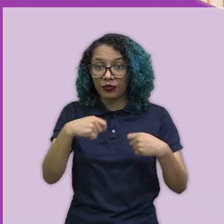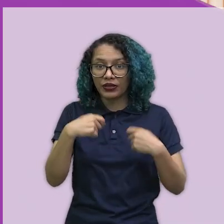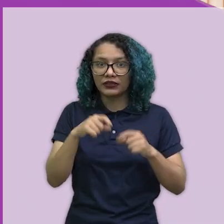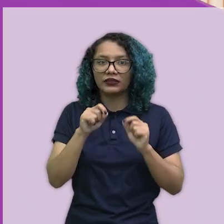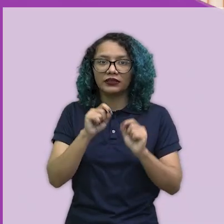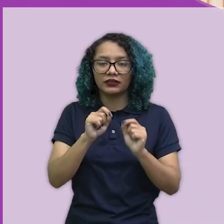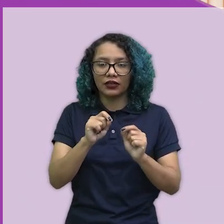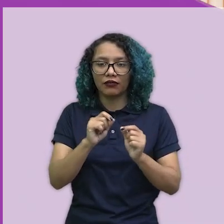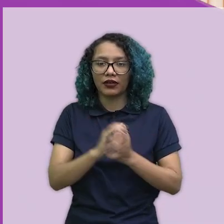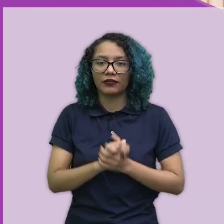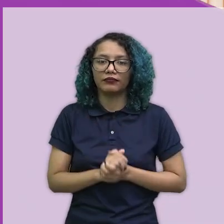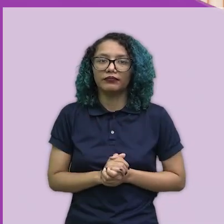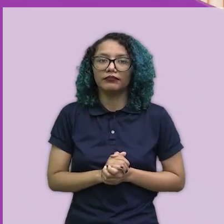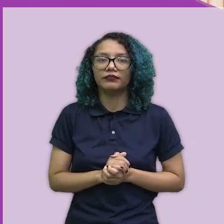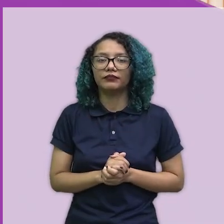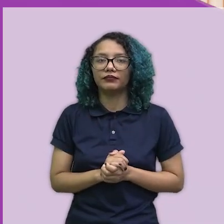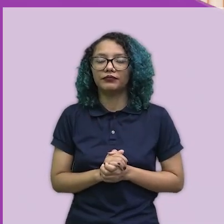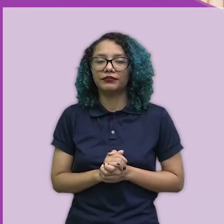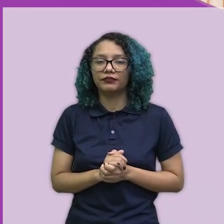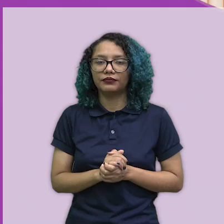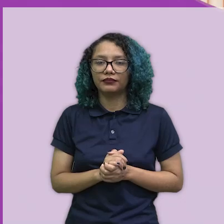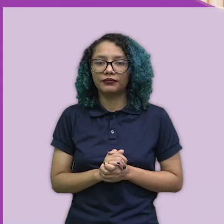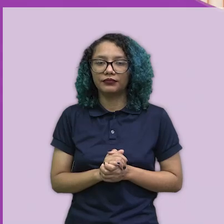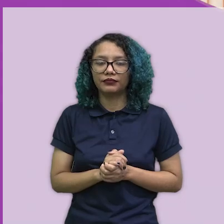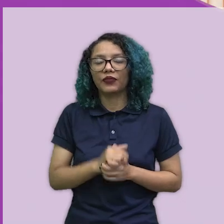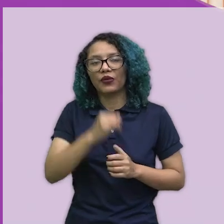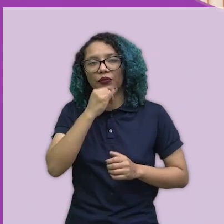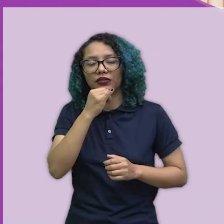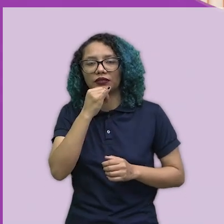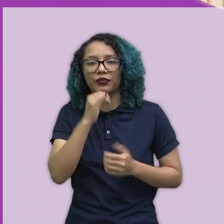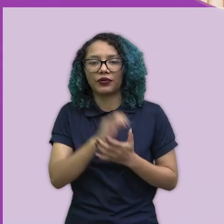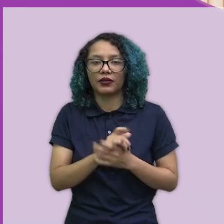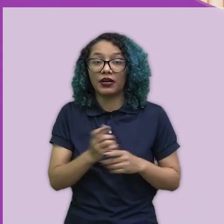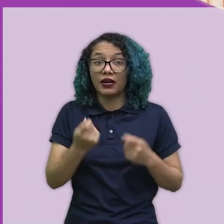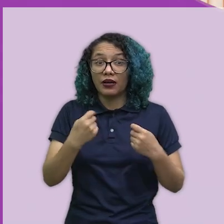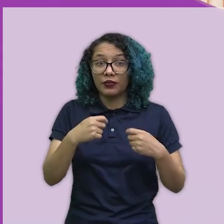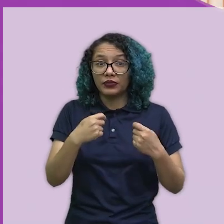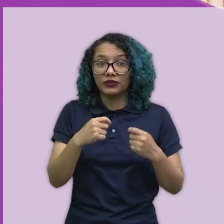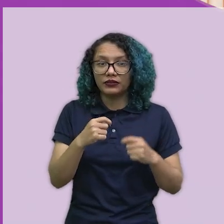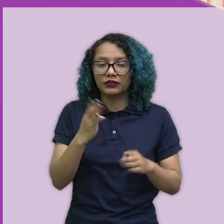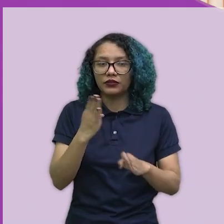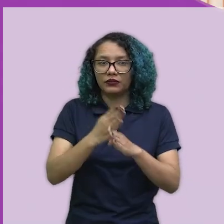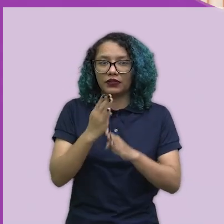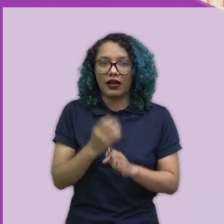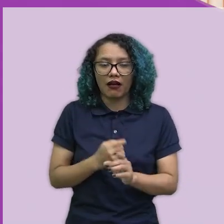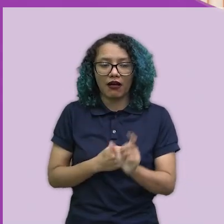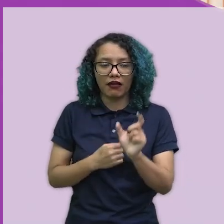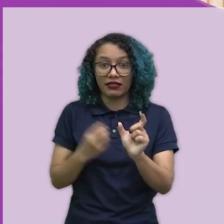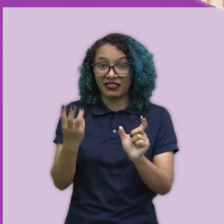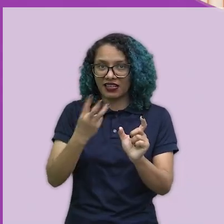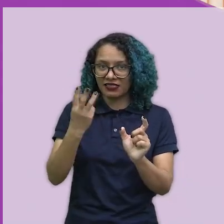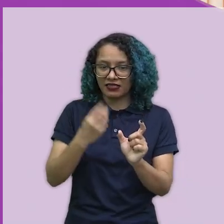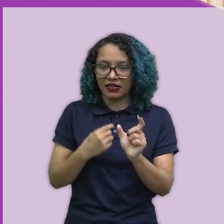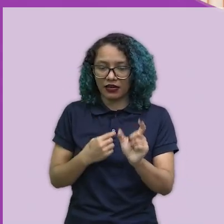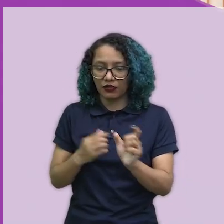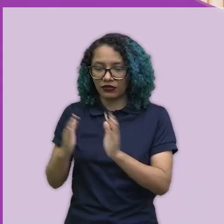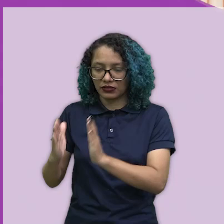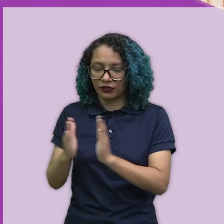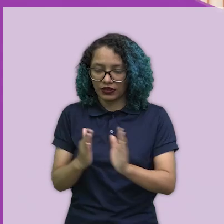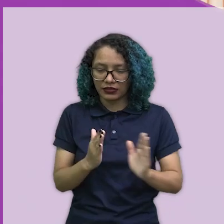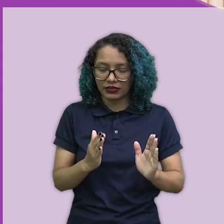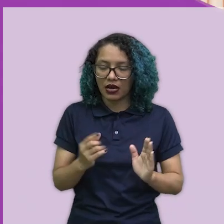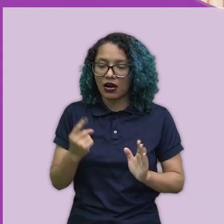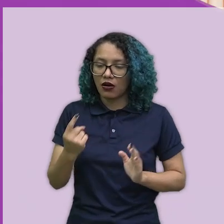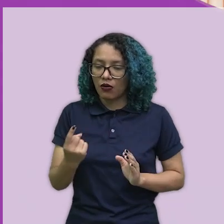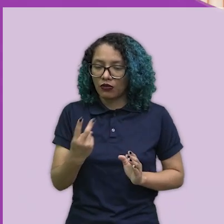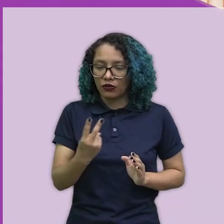Então, eu quero encontrar o terceiro termo de uma sequência. Para eu encontrar o terceiro termo de uma